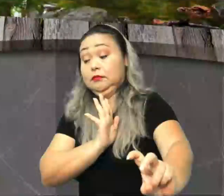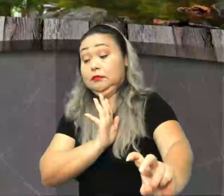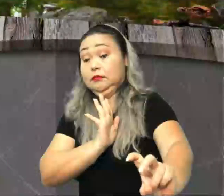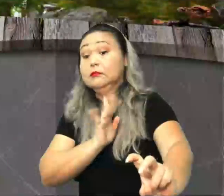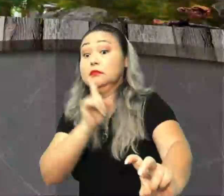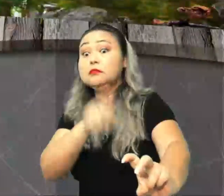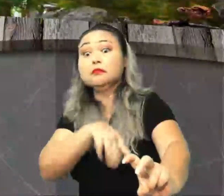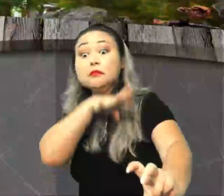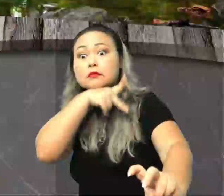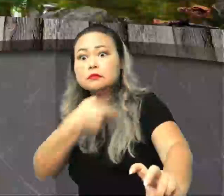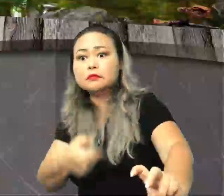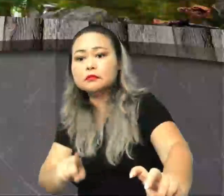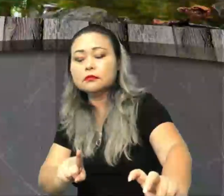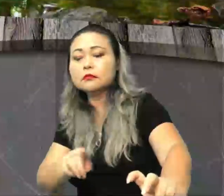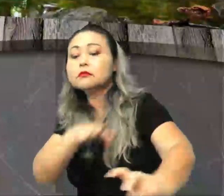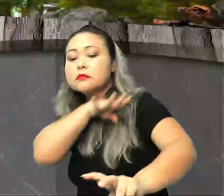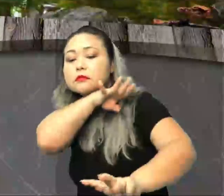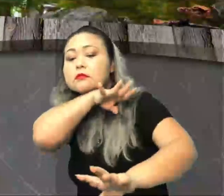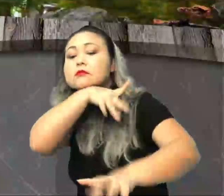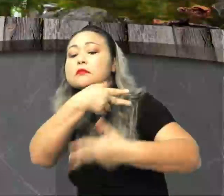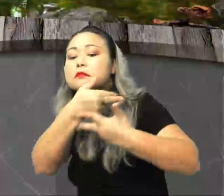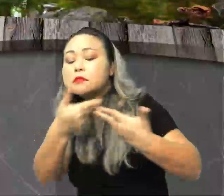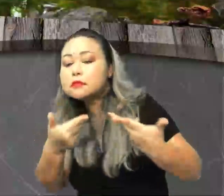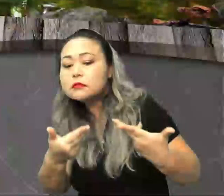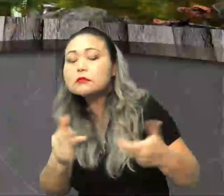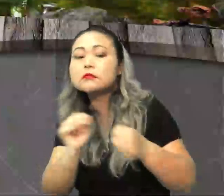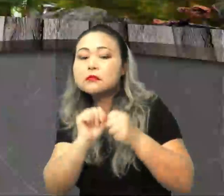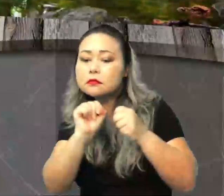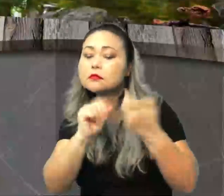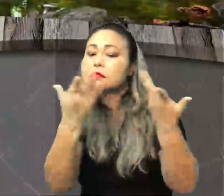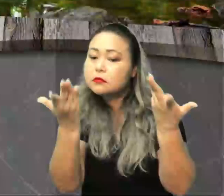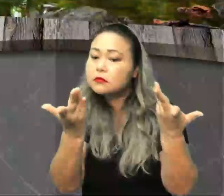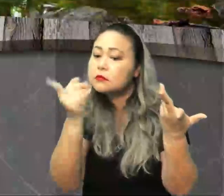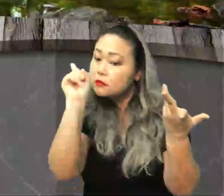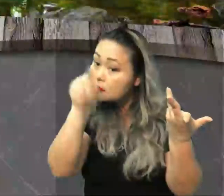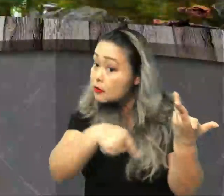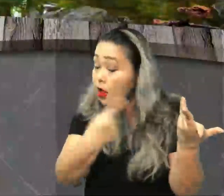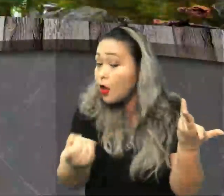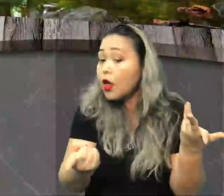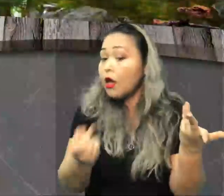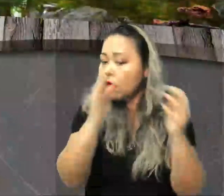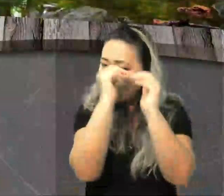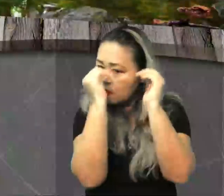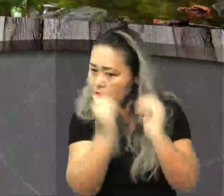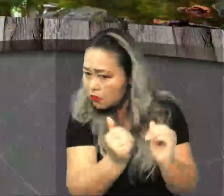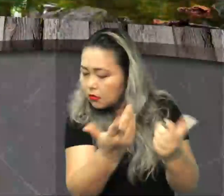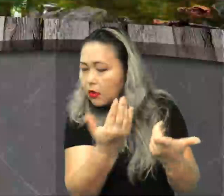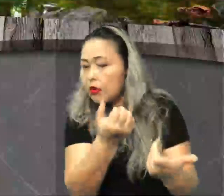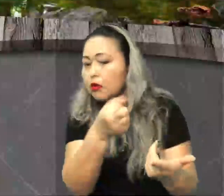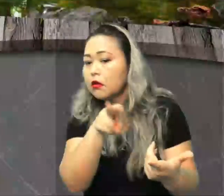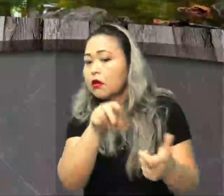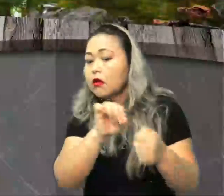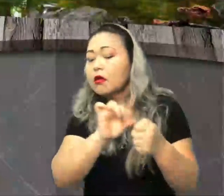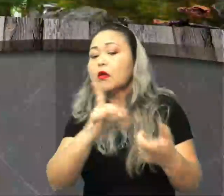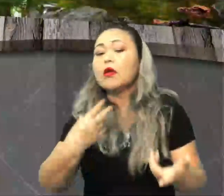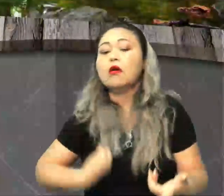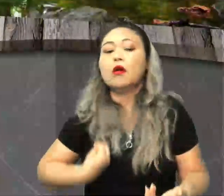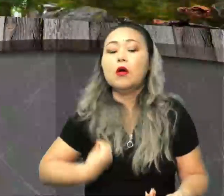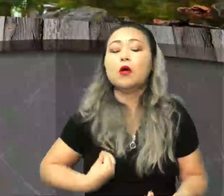um animal. E ele merece respeito como qualquer outro ser vivo, tá? Esses animais são desprovidos